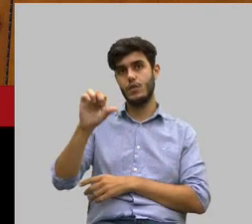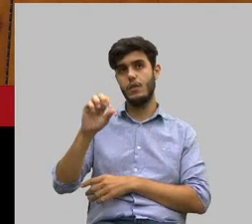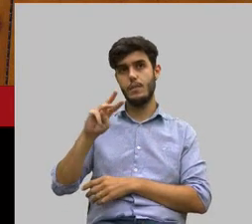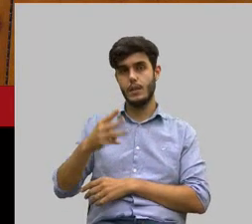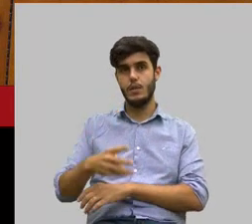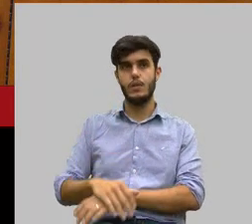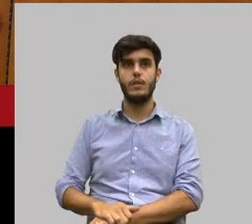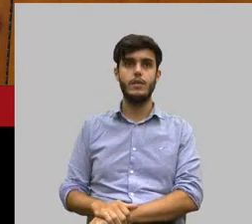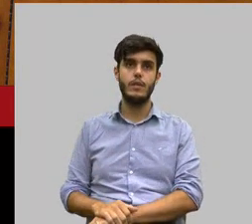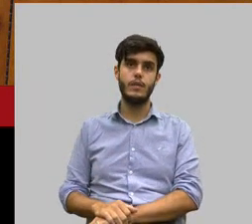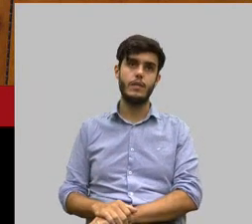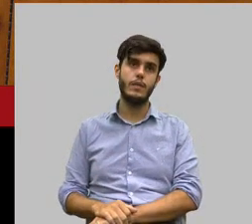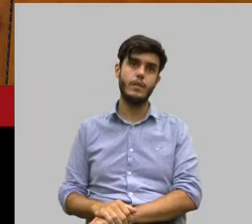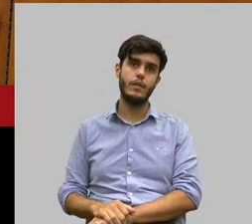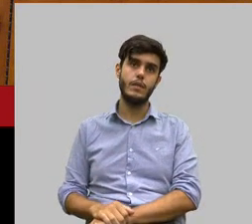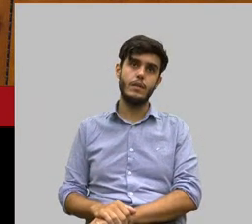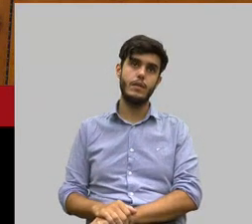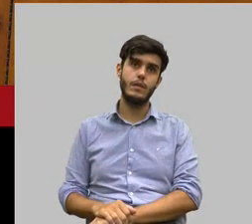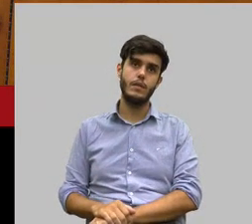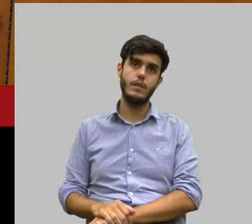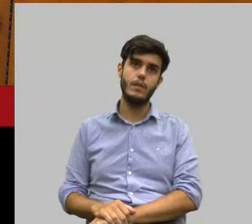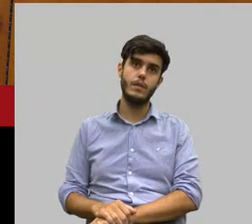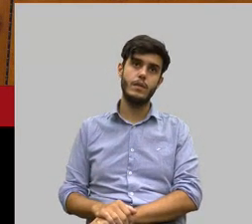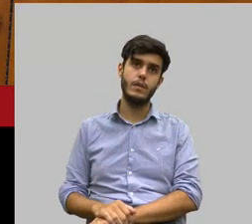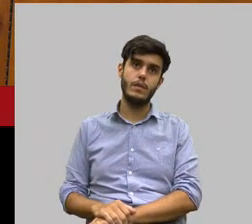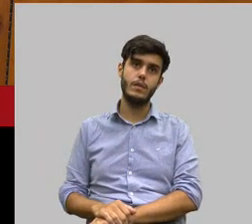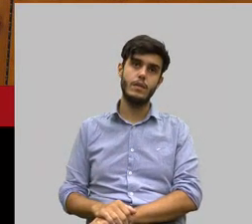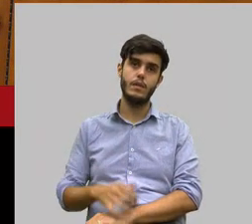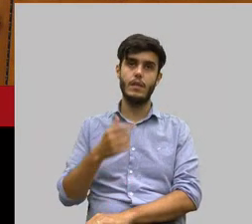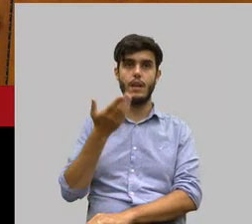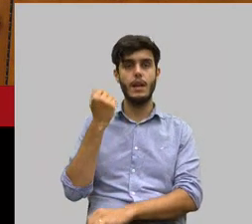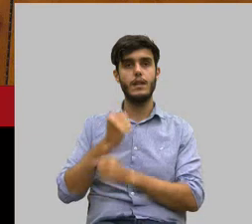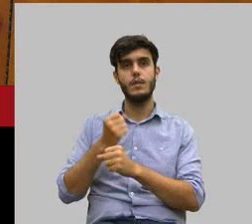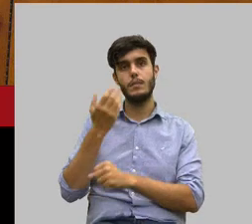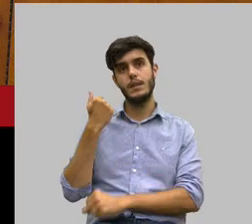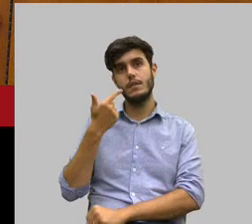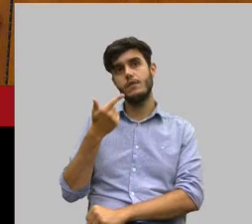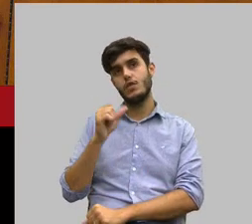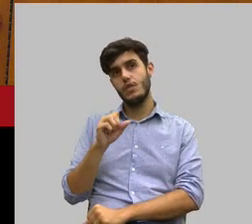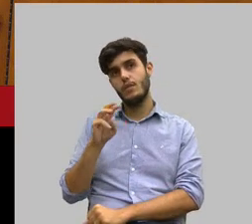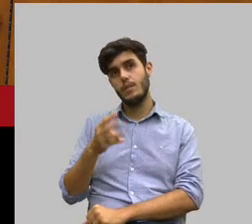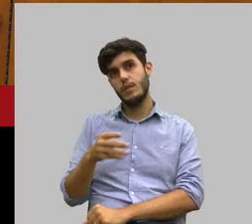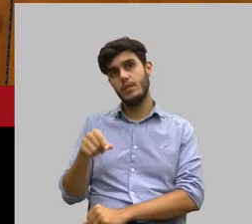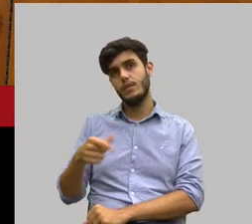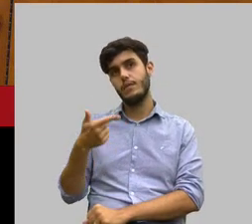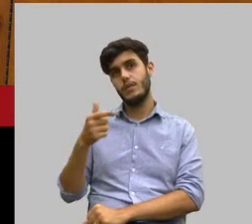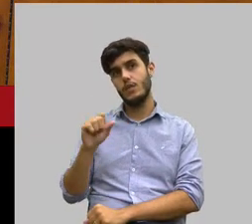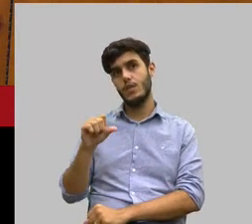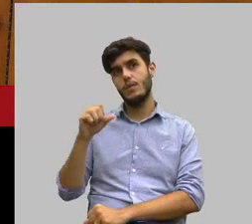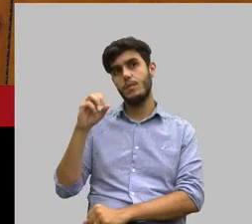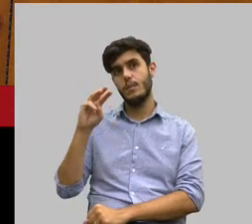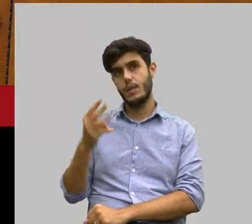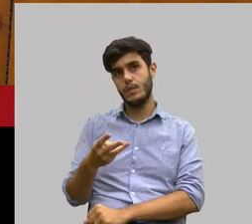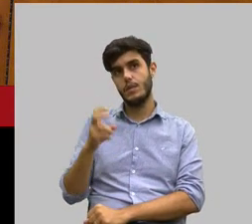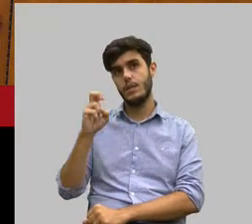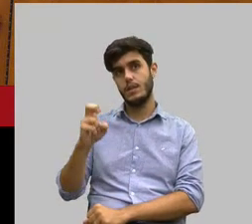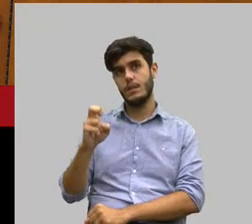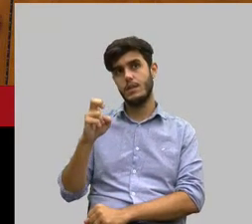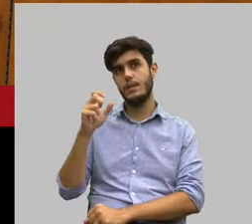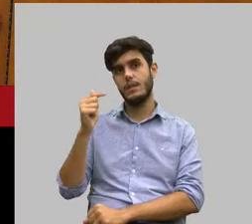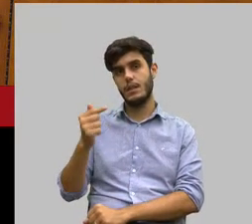29 29 é porque o ano passado foi 29 milhões 48.000 esse ano 29 mil